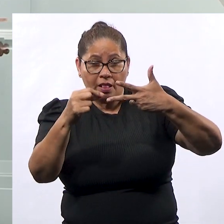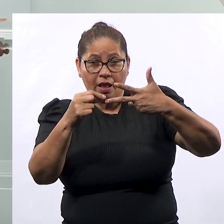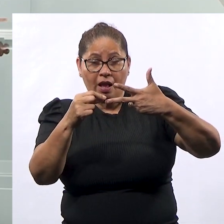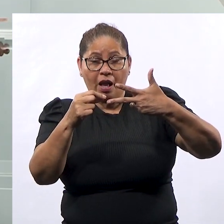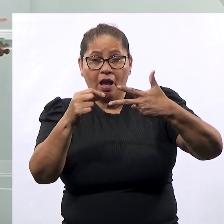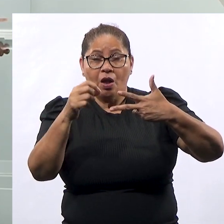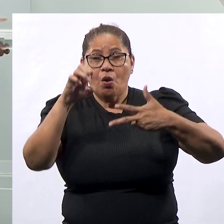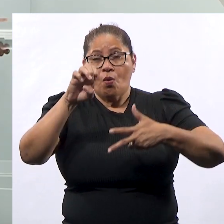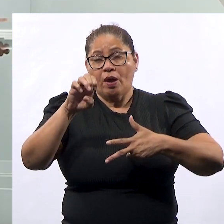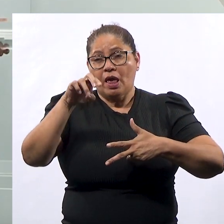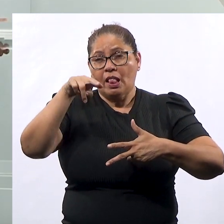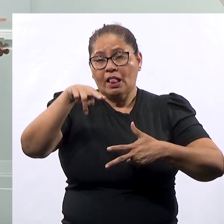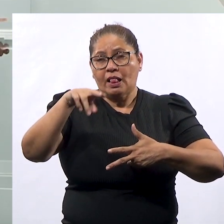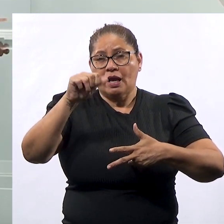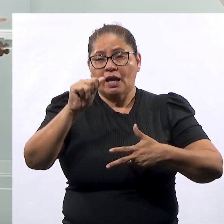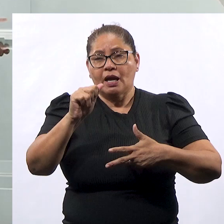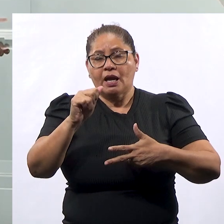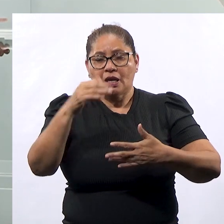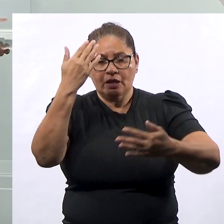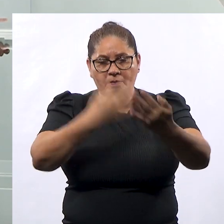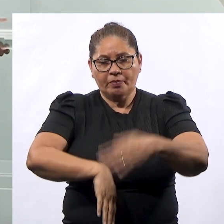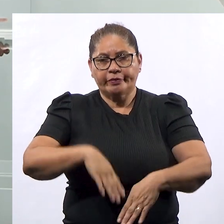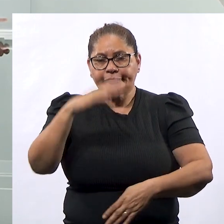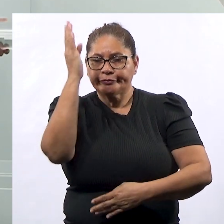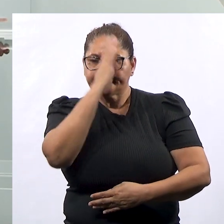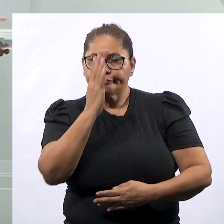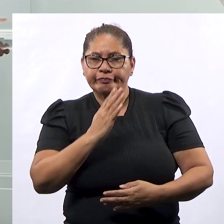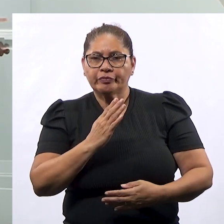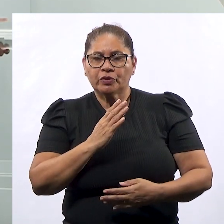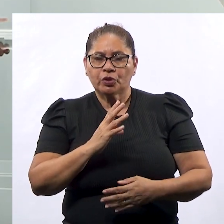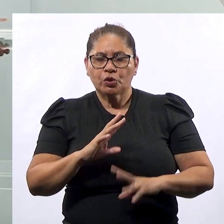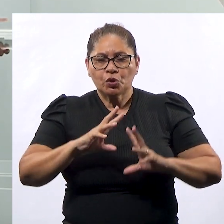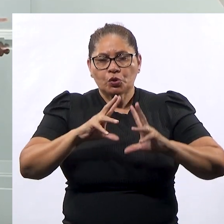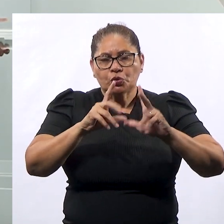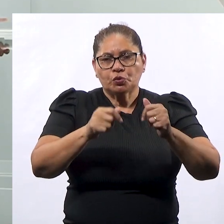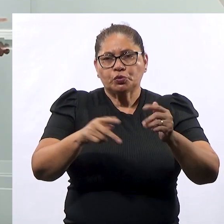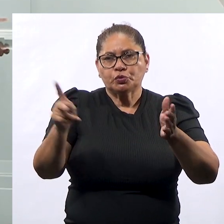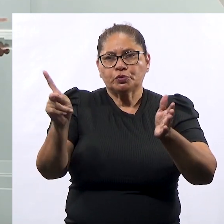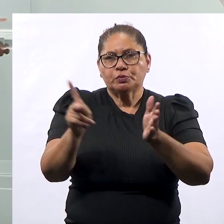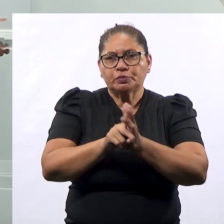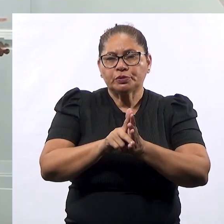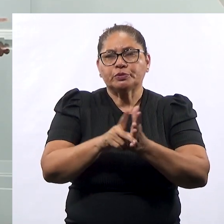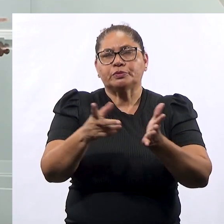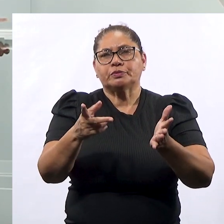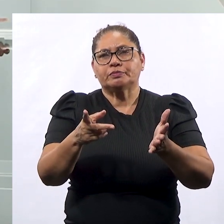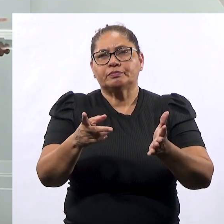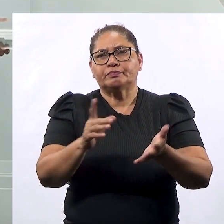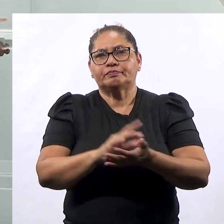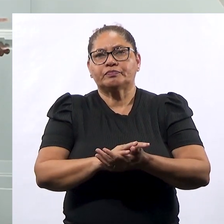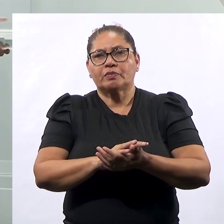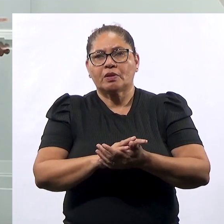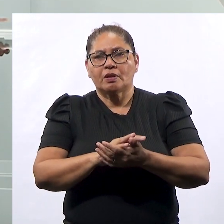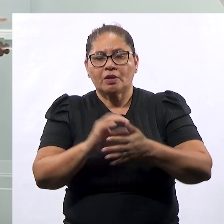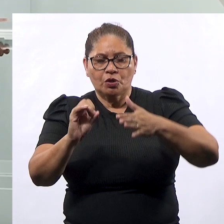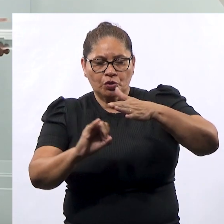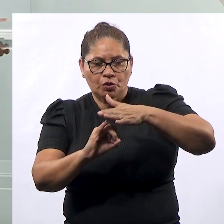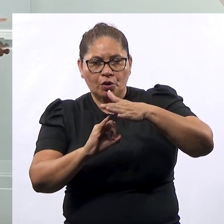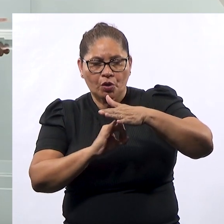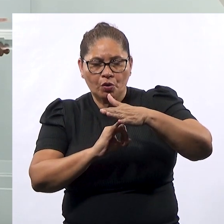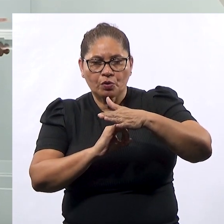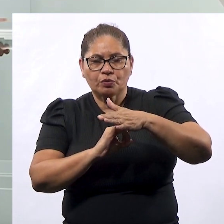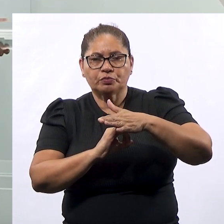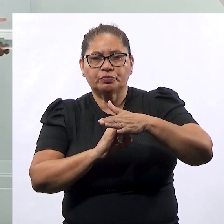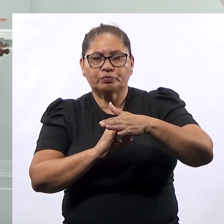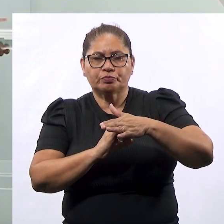o ENAD, a Prova Brasil, todos esses são o próprio PISA, que é uma avaliação institucional, são